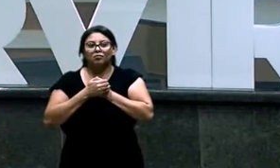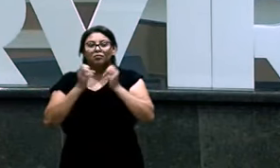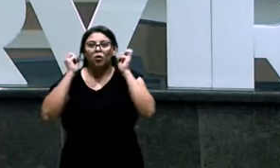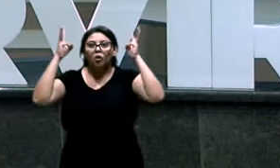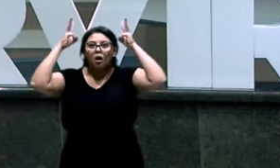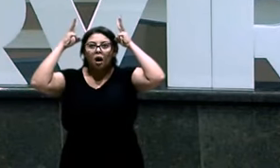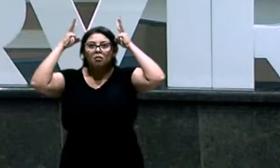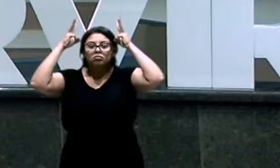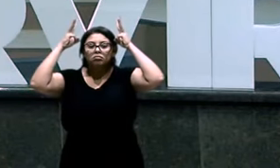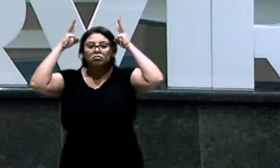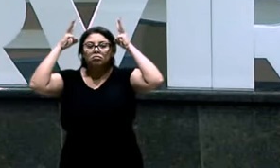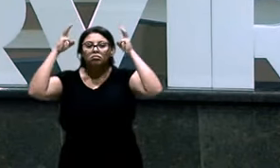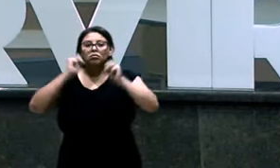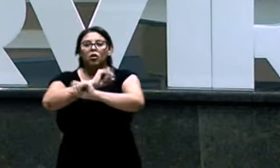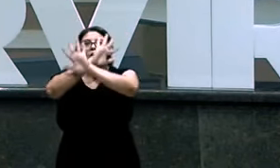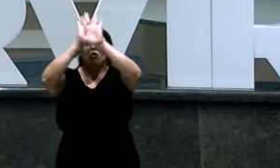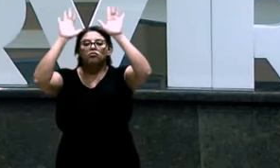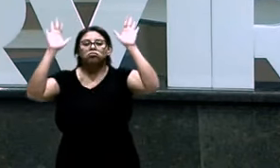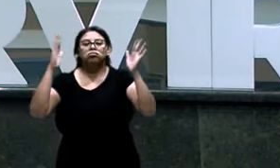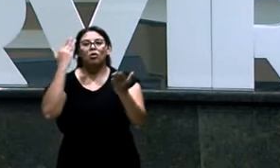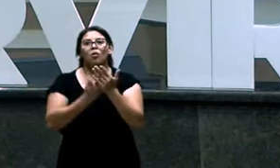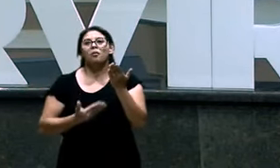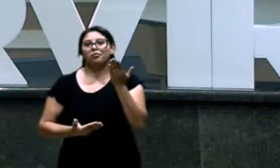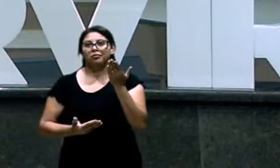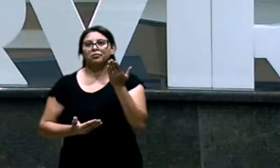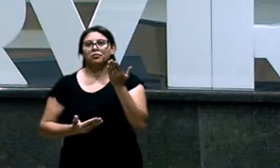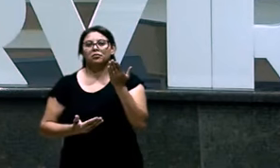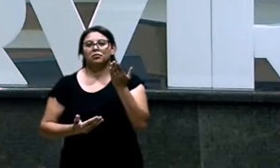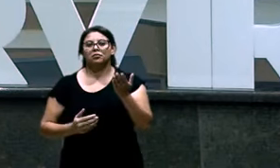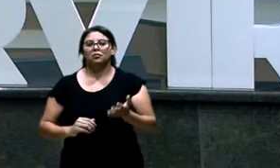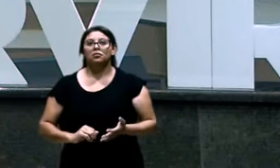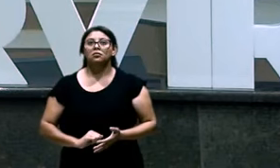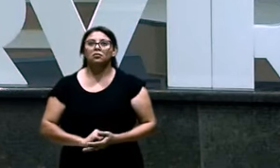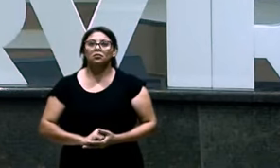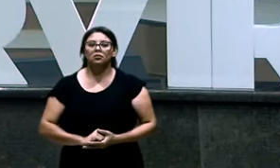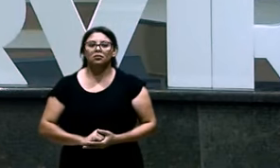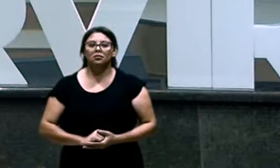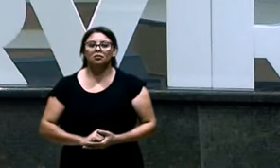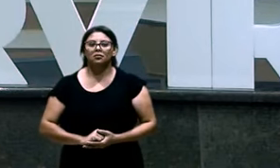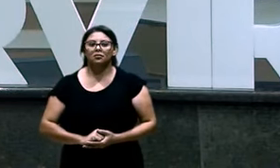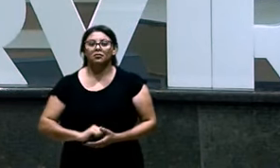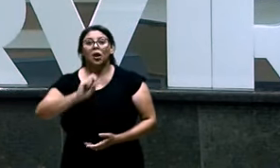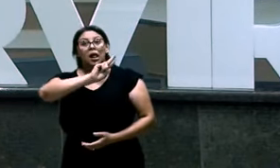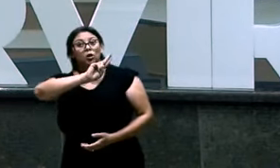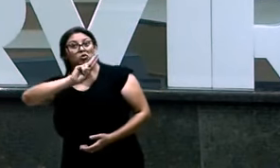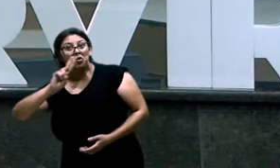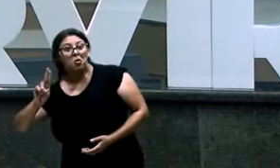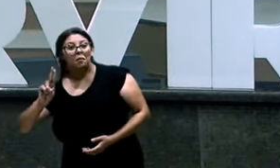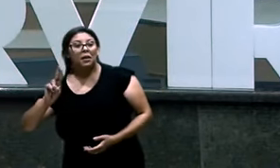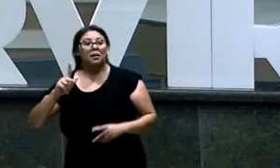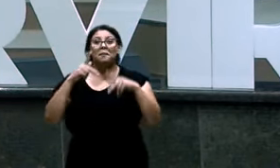véu, mas não tem glória. Tem até nome, mas já não tem palavra. Tem até movimento, mas não